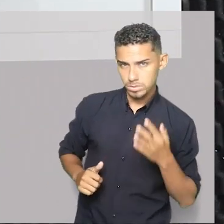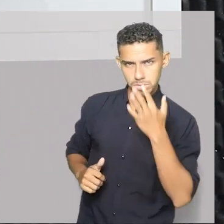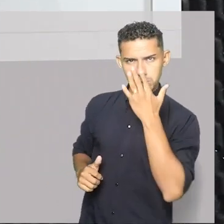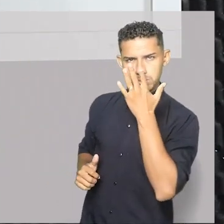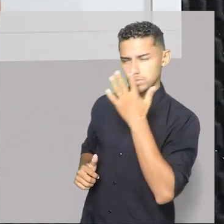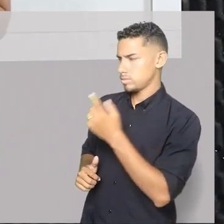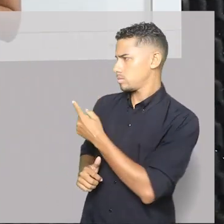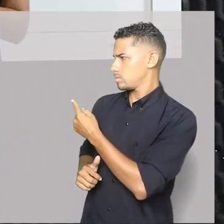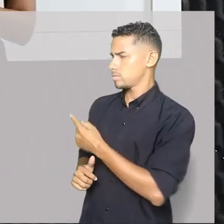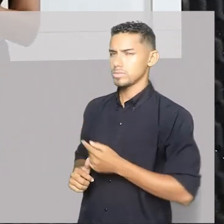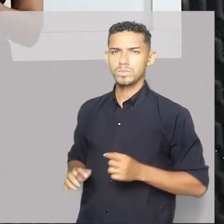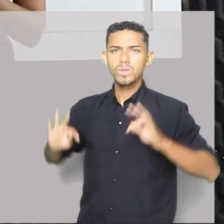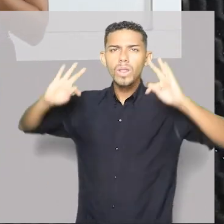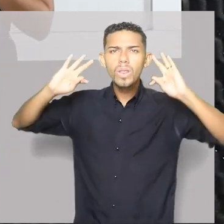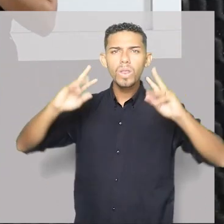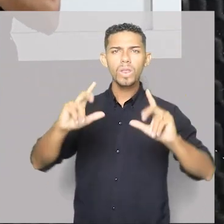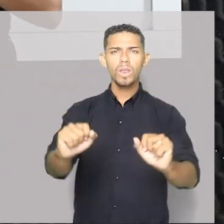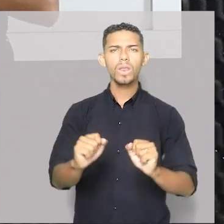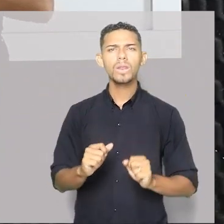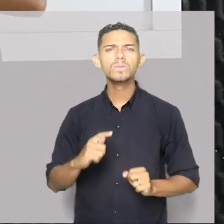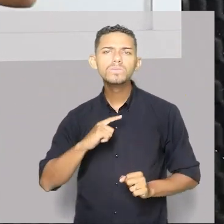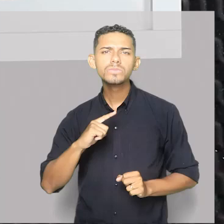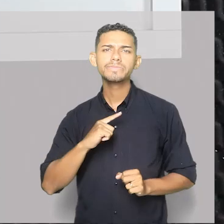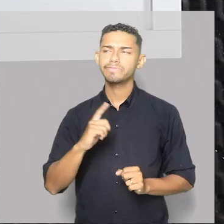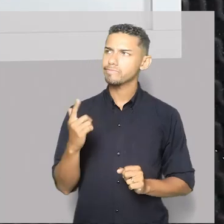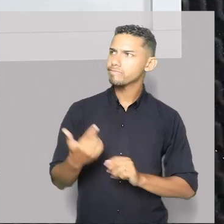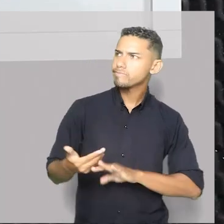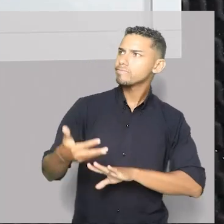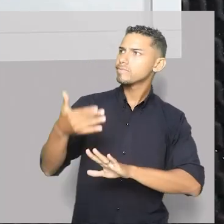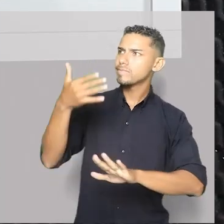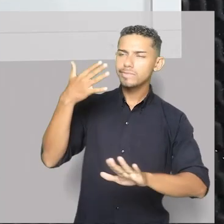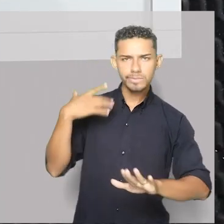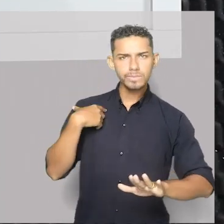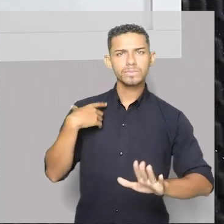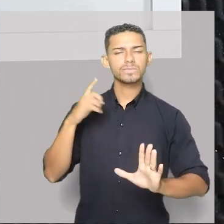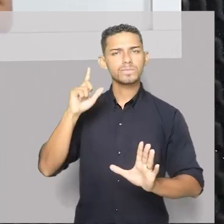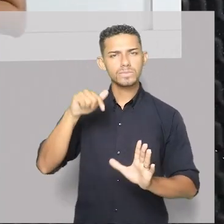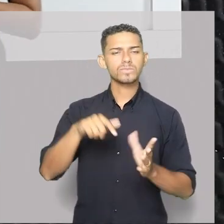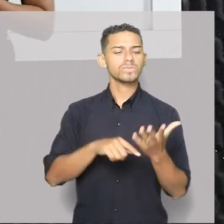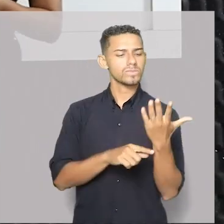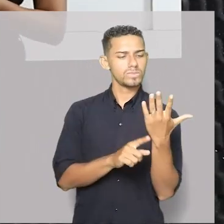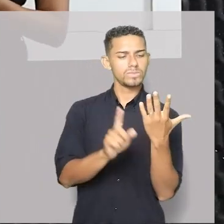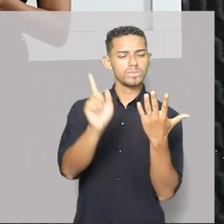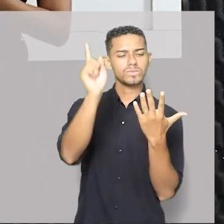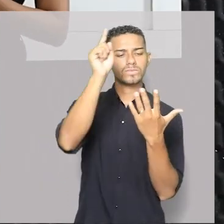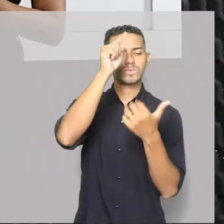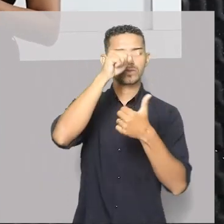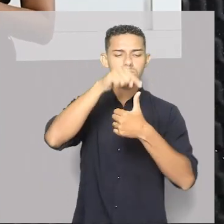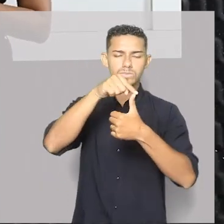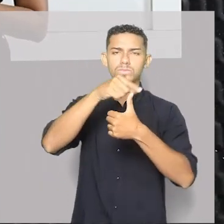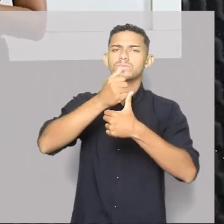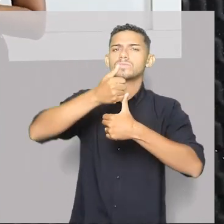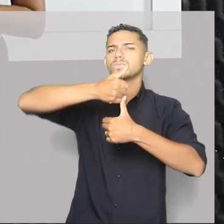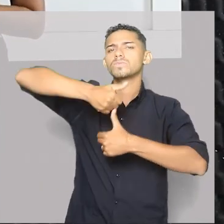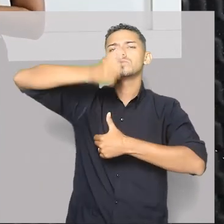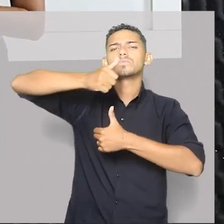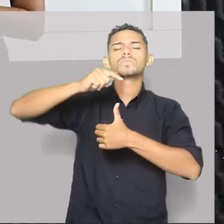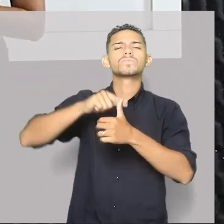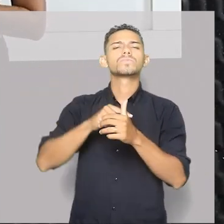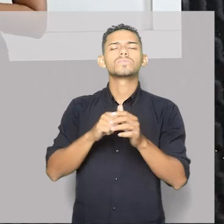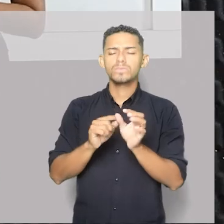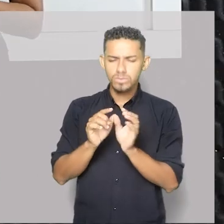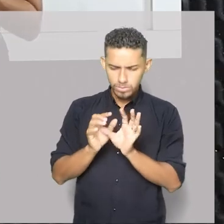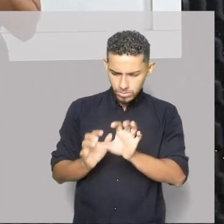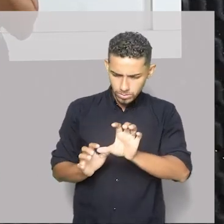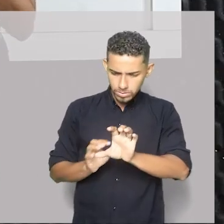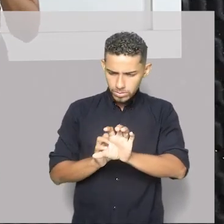Observem que todos eles vêm de um mesmo ponto. Qual é esse ponto aí que está todo mundo